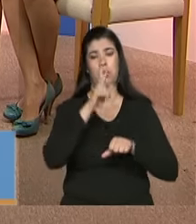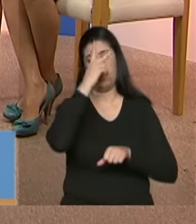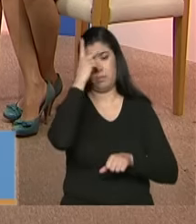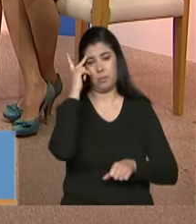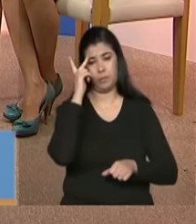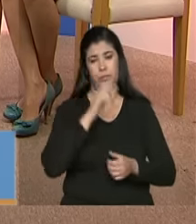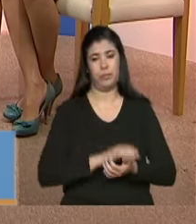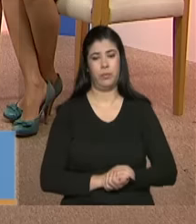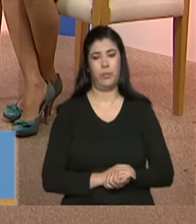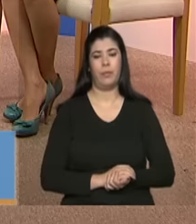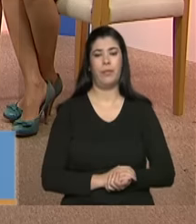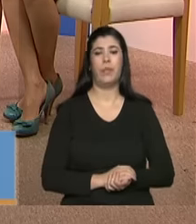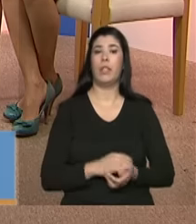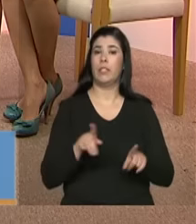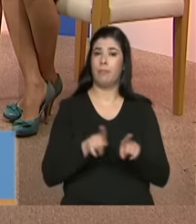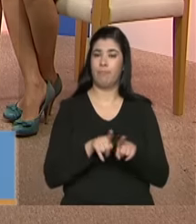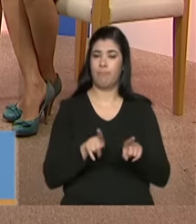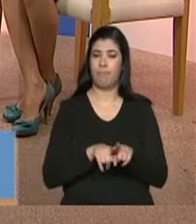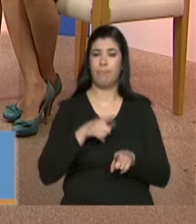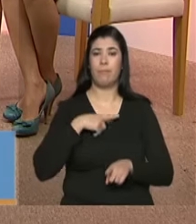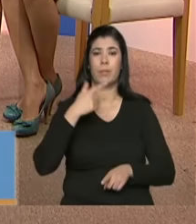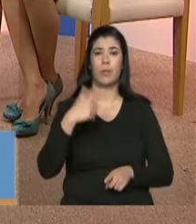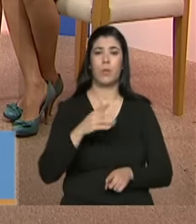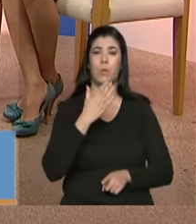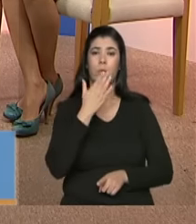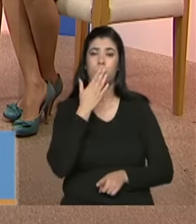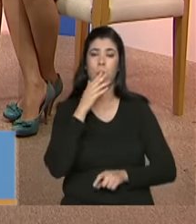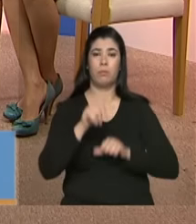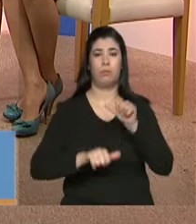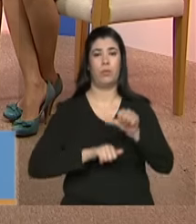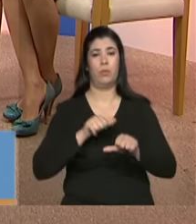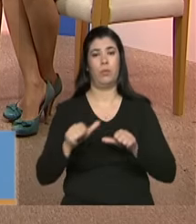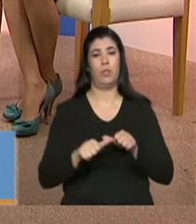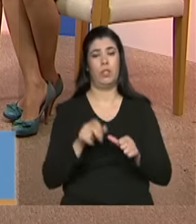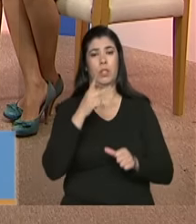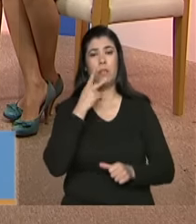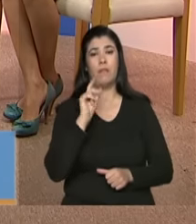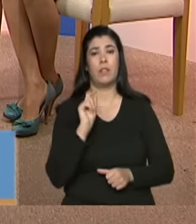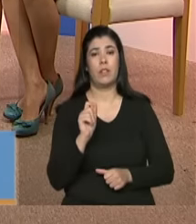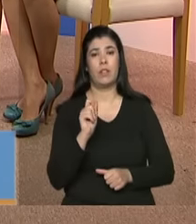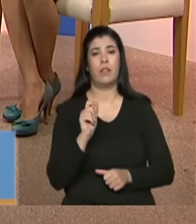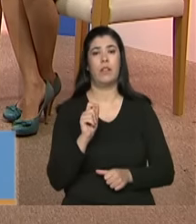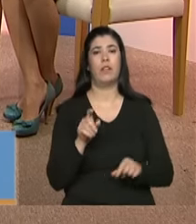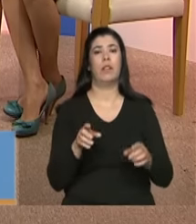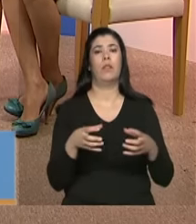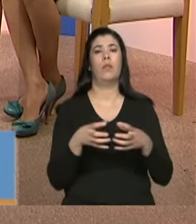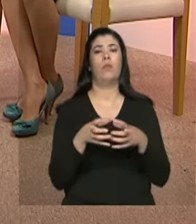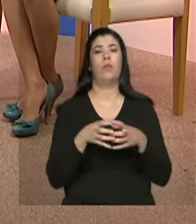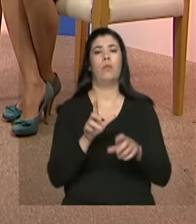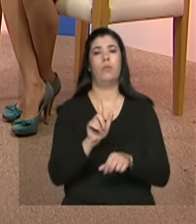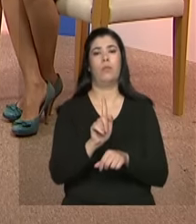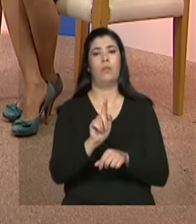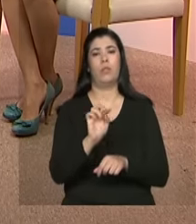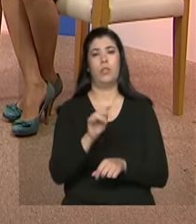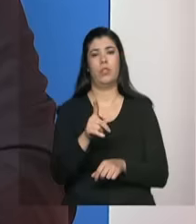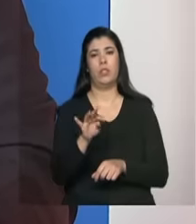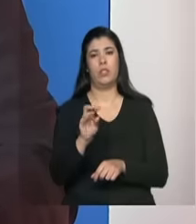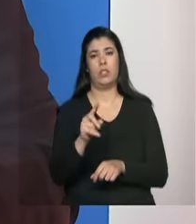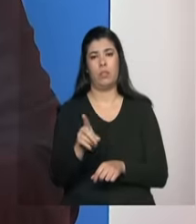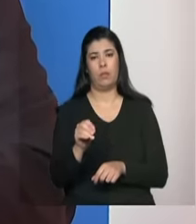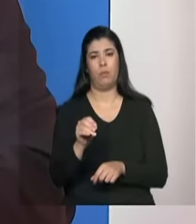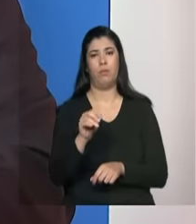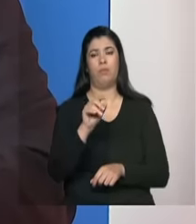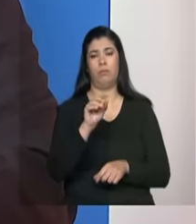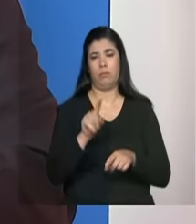uma outra mudança que eu acho que é importante da gente mencionar que é a mudança na gestão porque até antes mesmo do SUAS